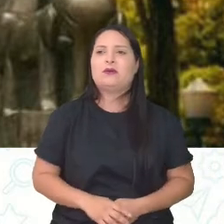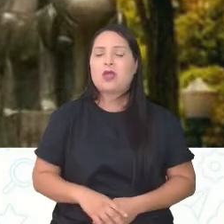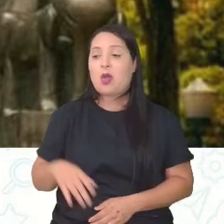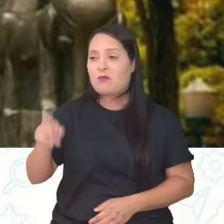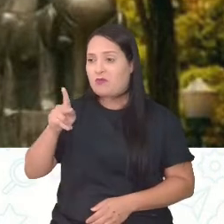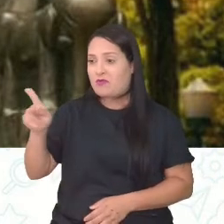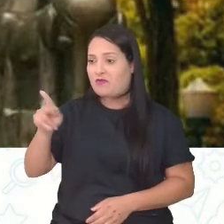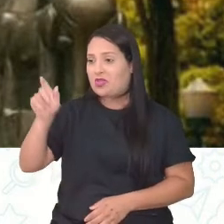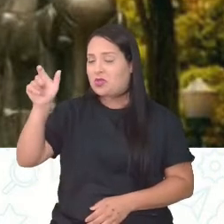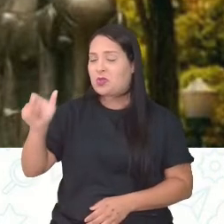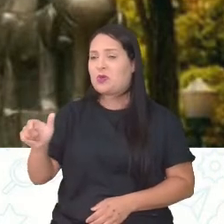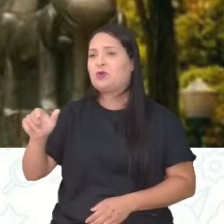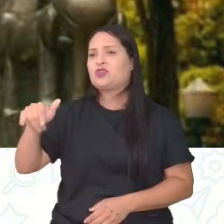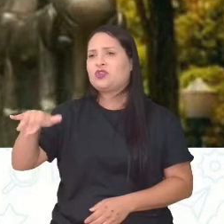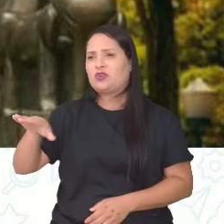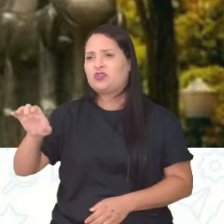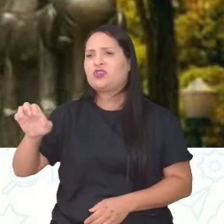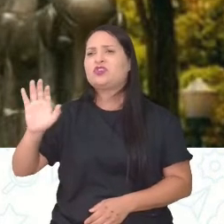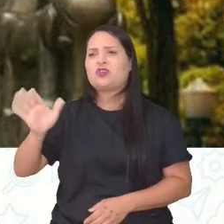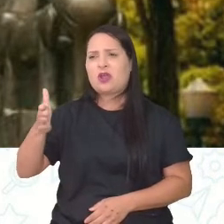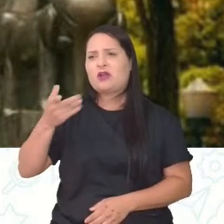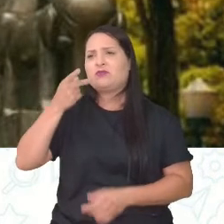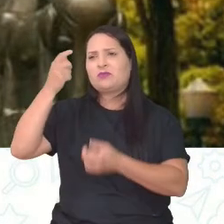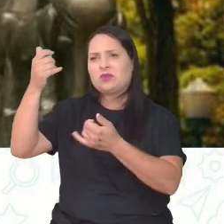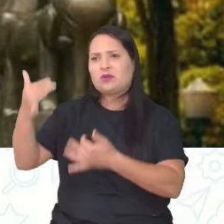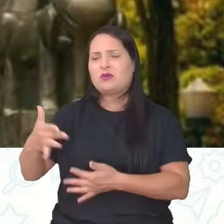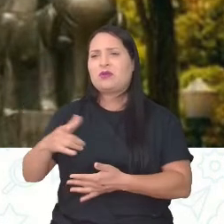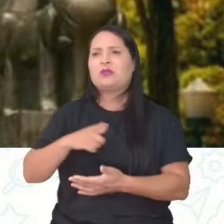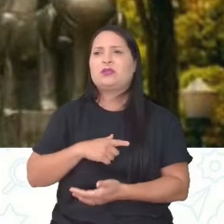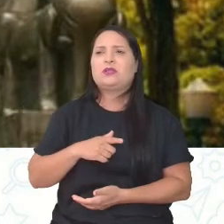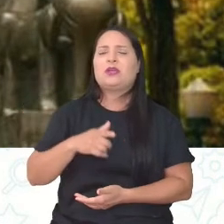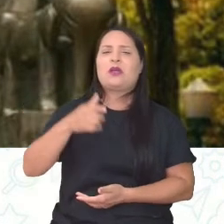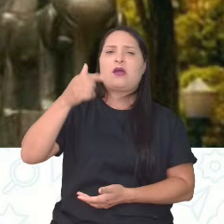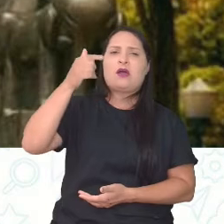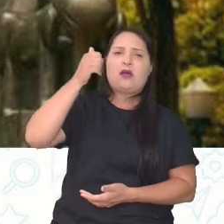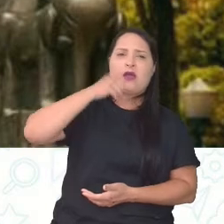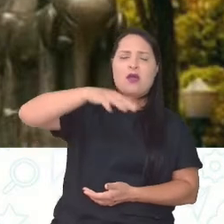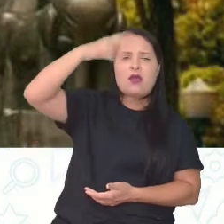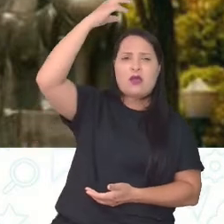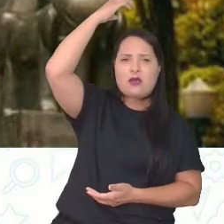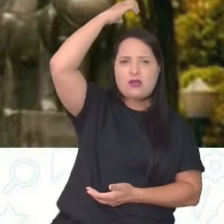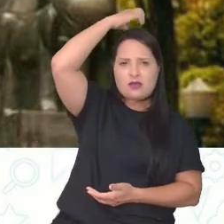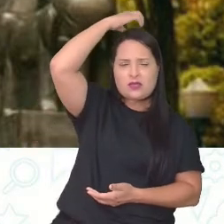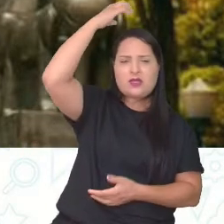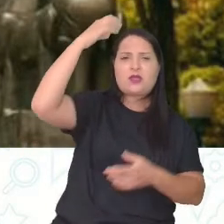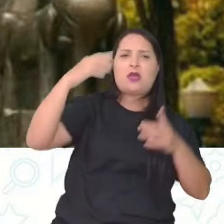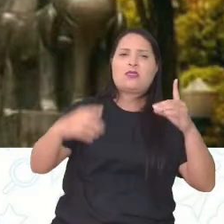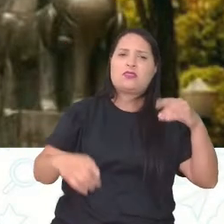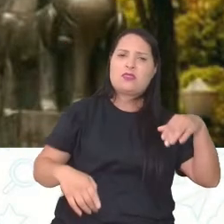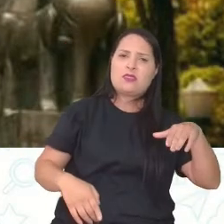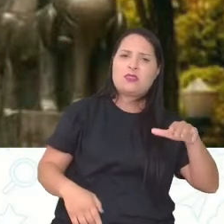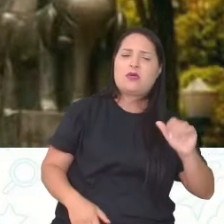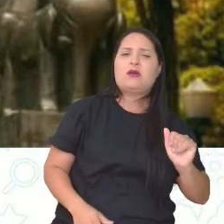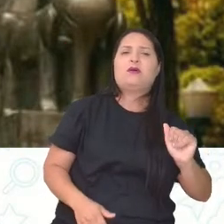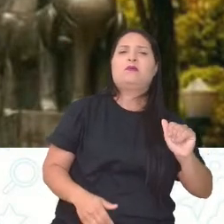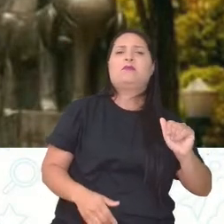professor Giorgio já estava adiantando. Rainha, dama da corte, dama do paço,